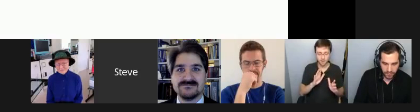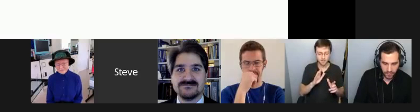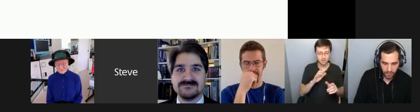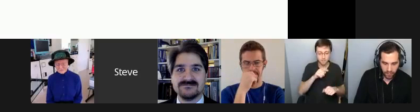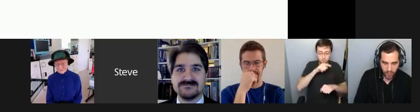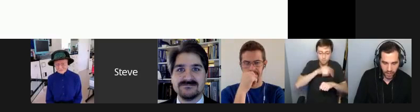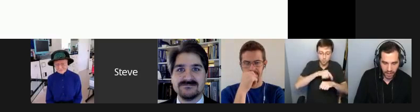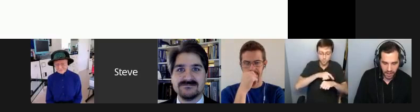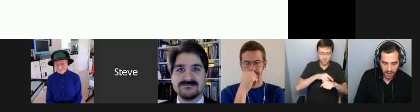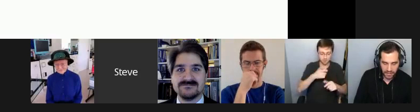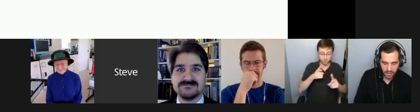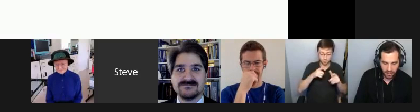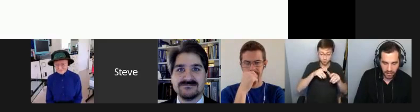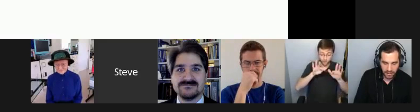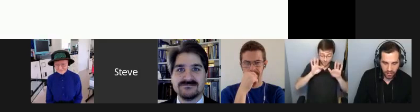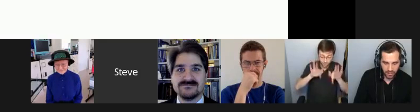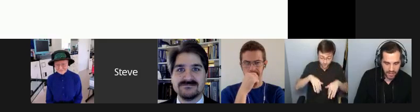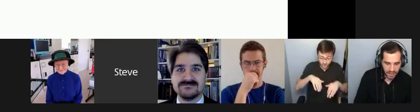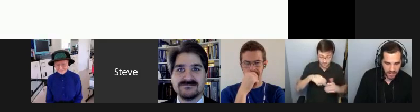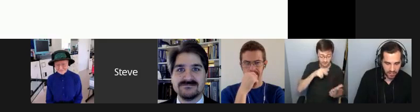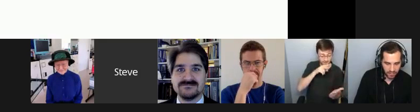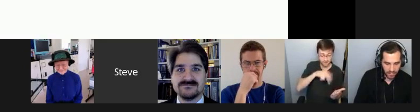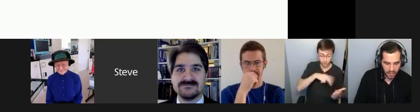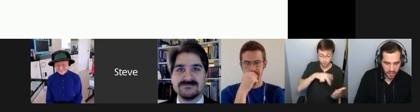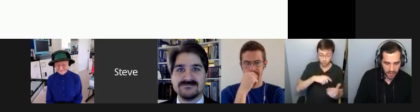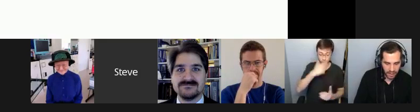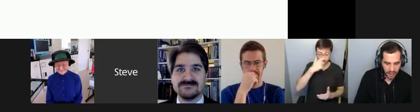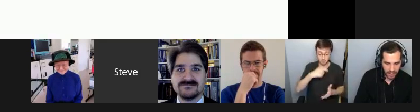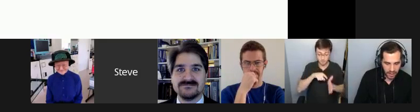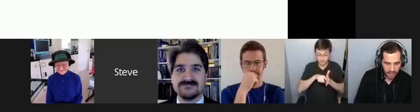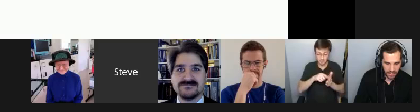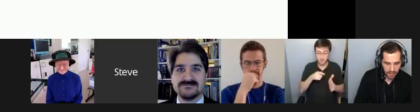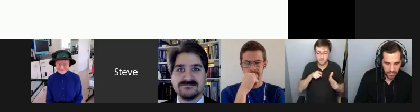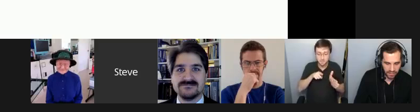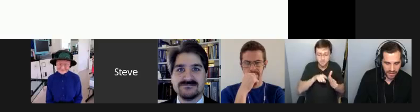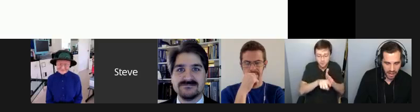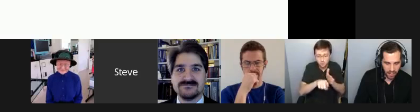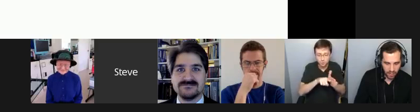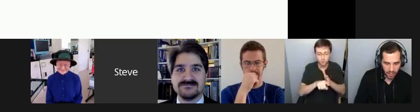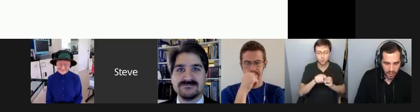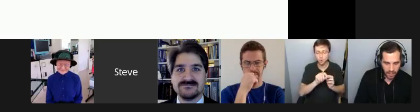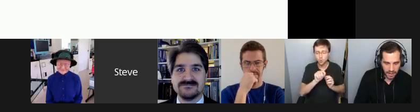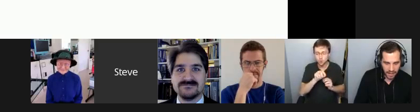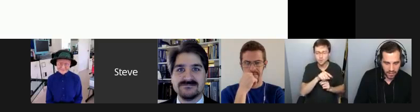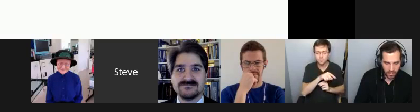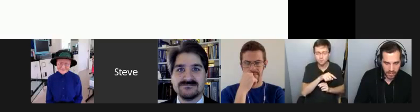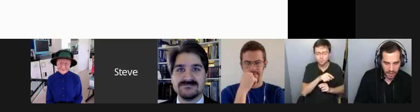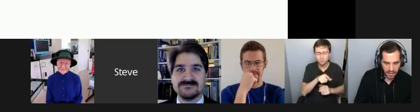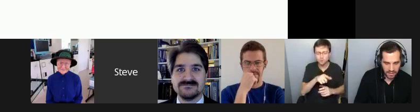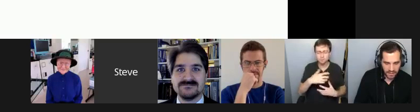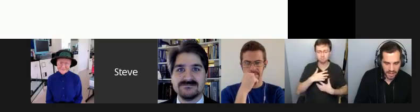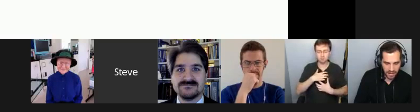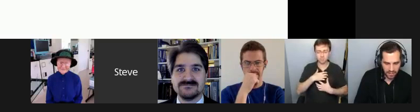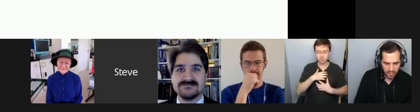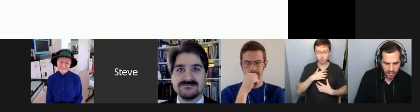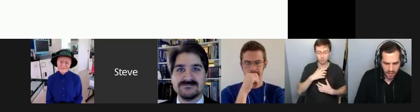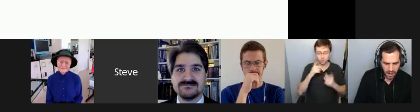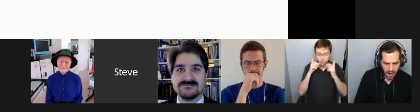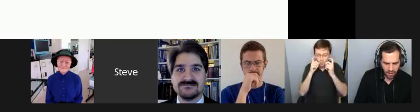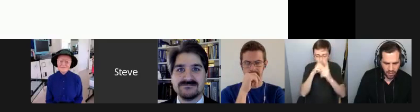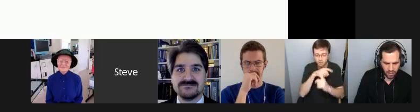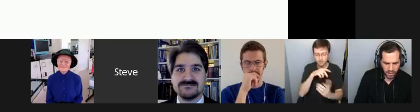leitura porque eles não conseguiram, né? E no final da leitura eles